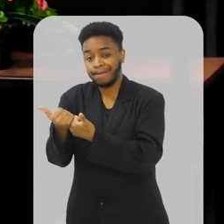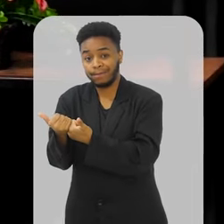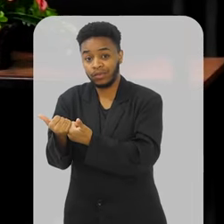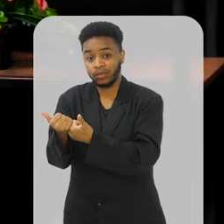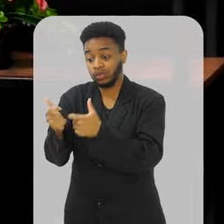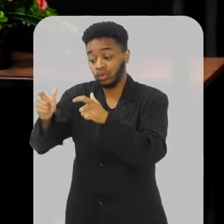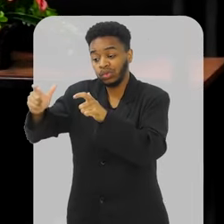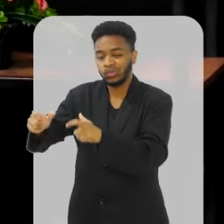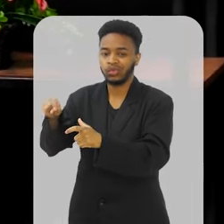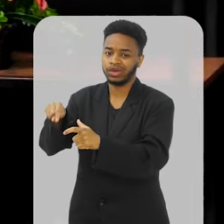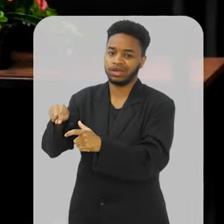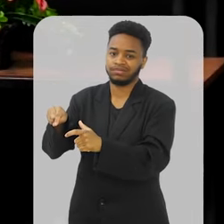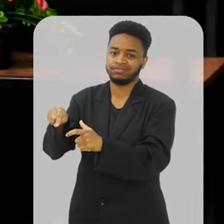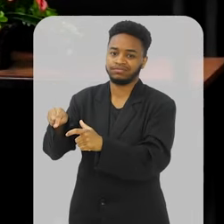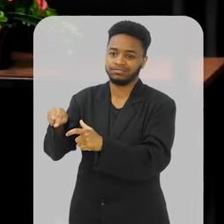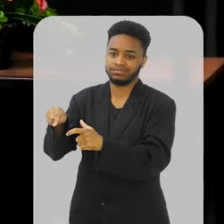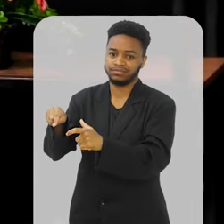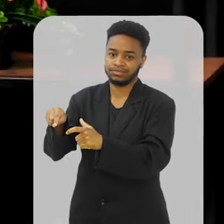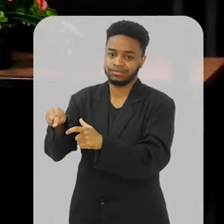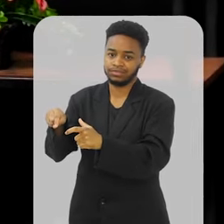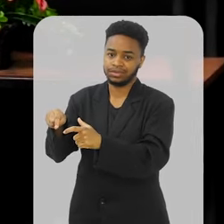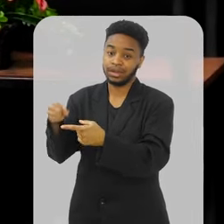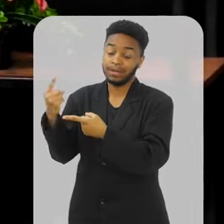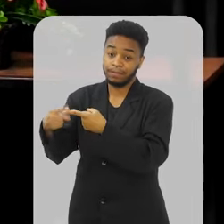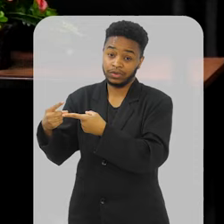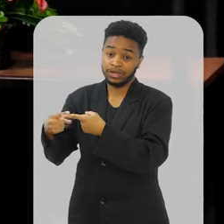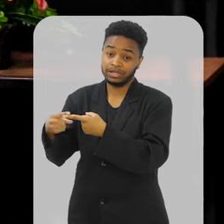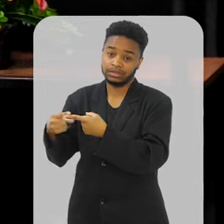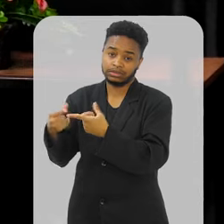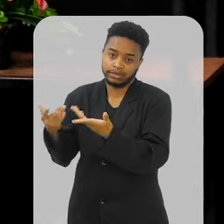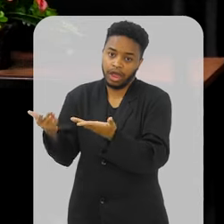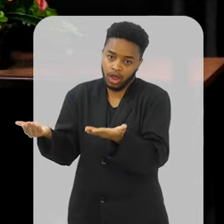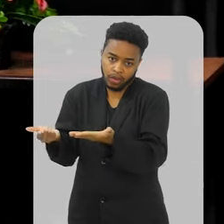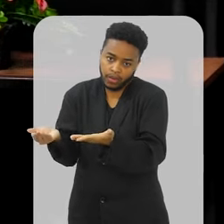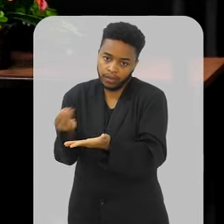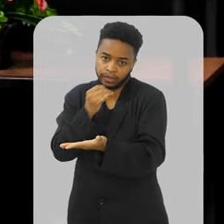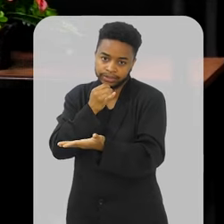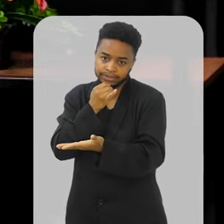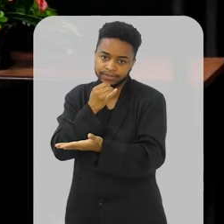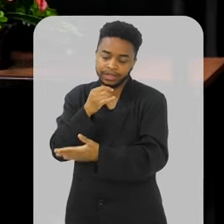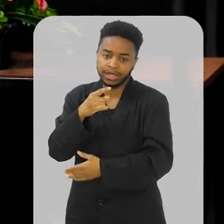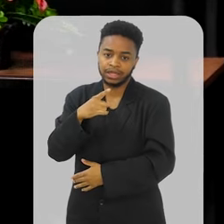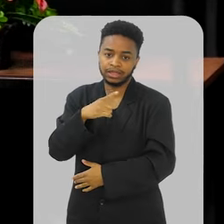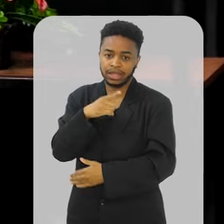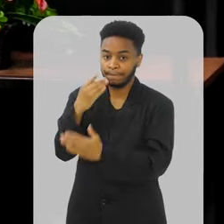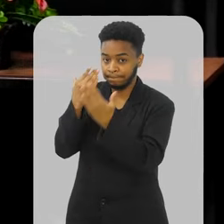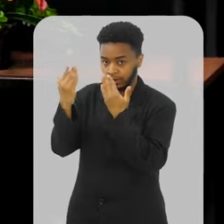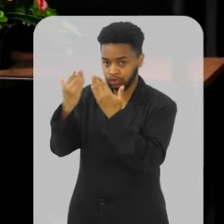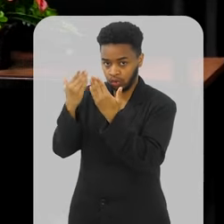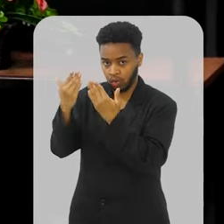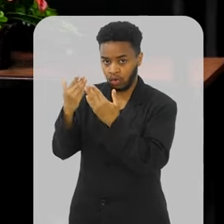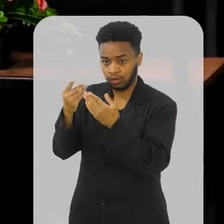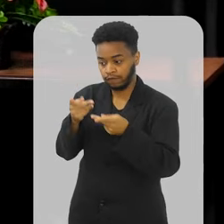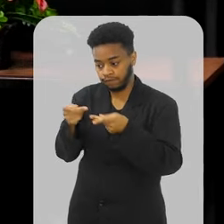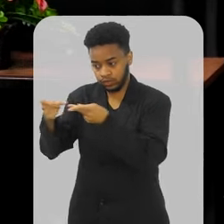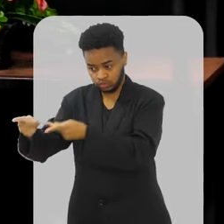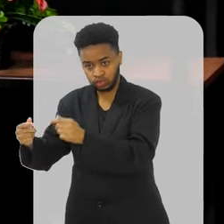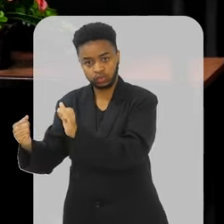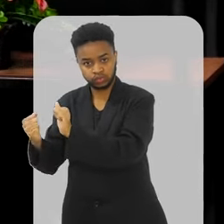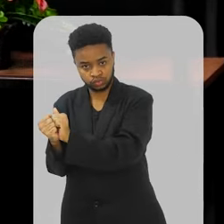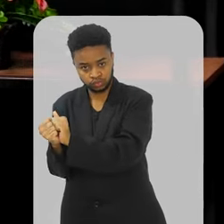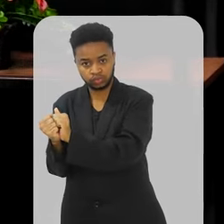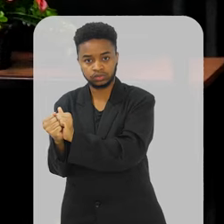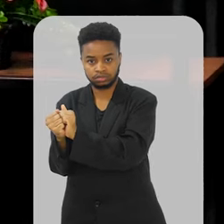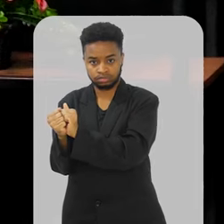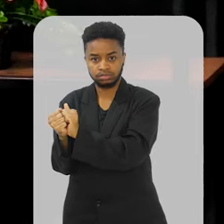uma assistência em loco né mesmo é deslocado dessa vez eh nós tivemos a psicóloga que foi para